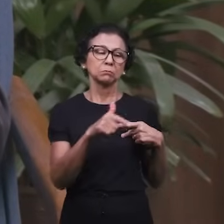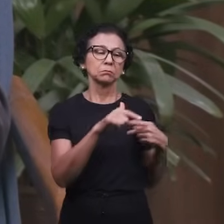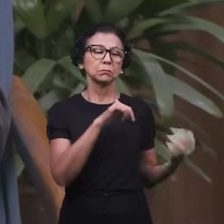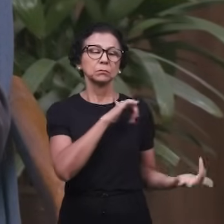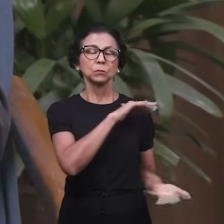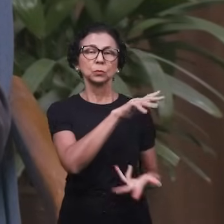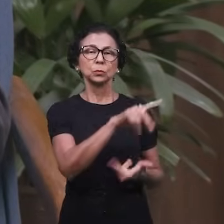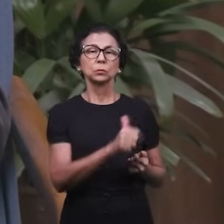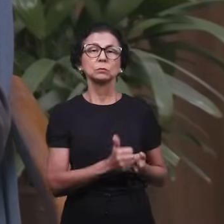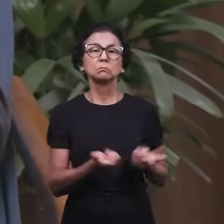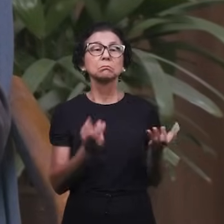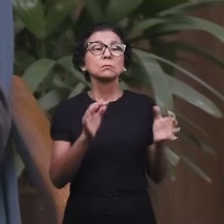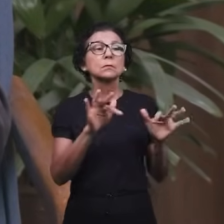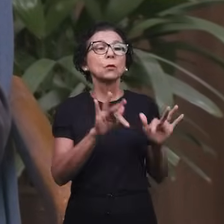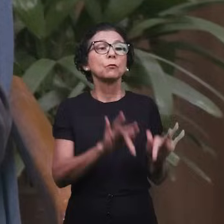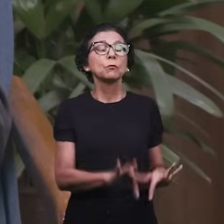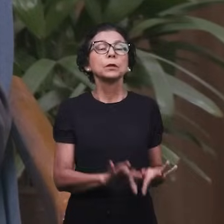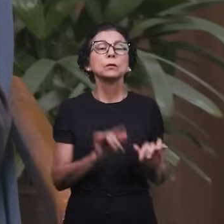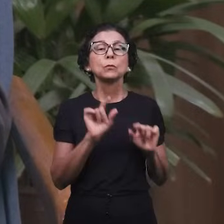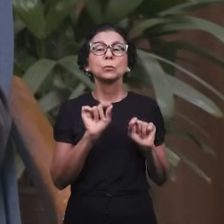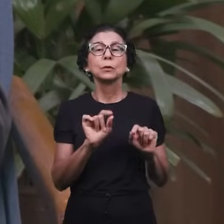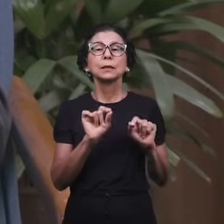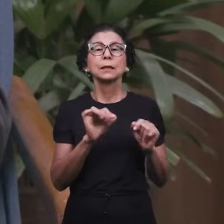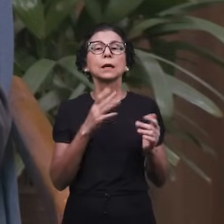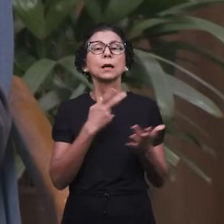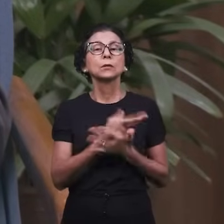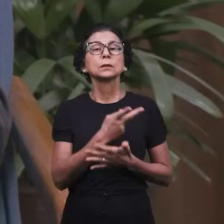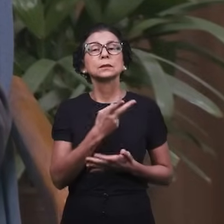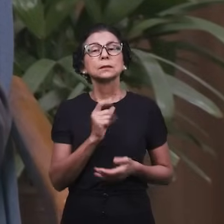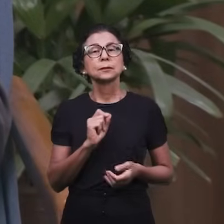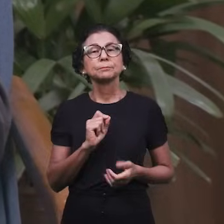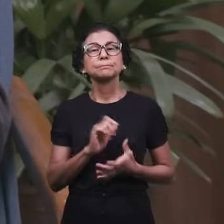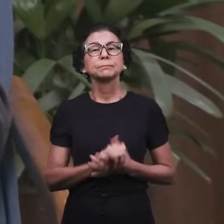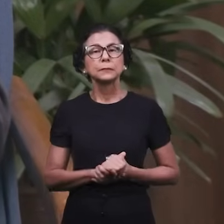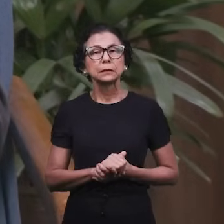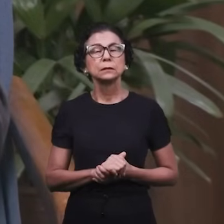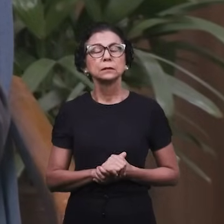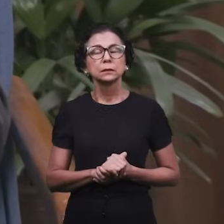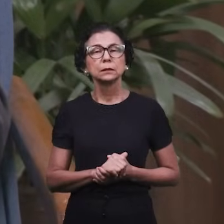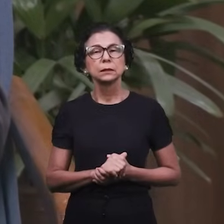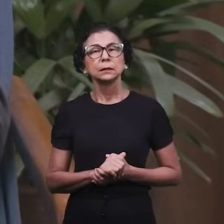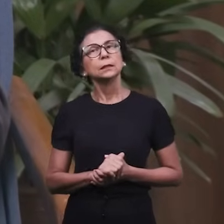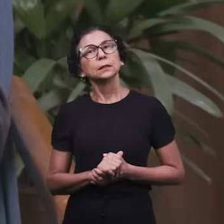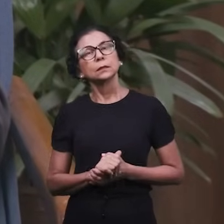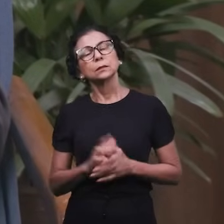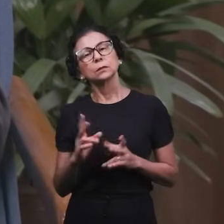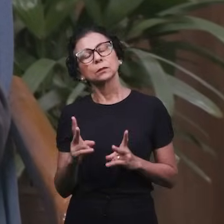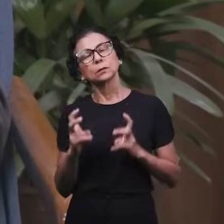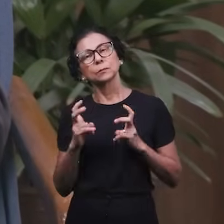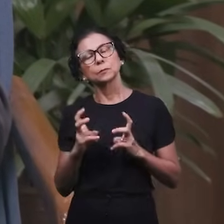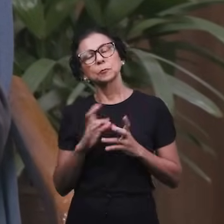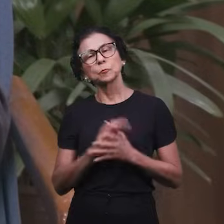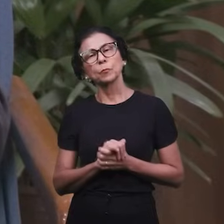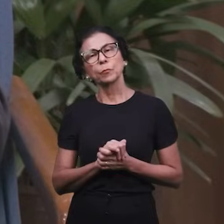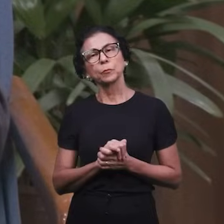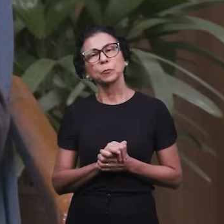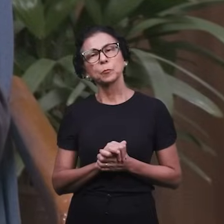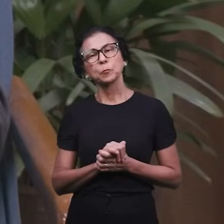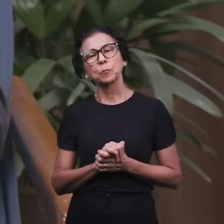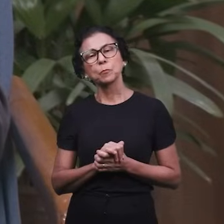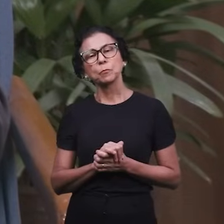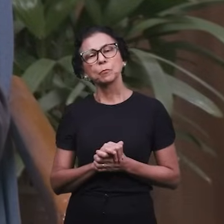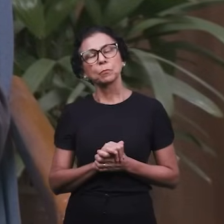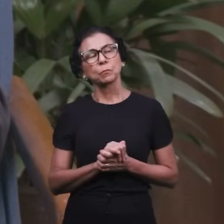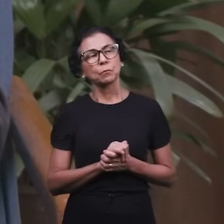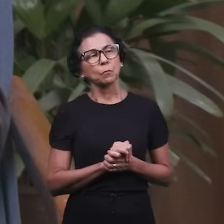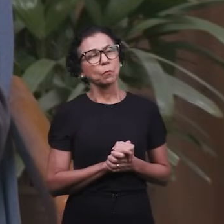partir desses sinais que se demonstram, né, nessas expressões utilizadas,